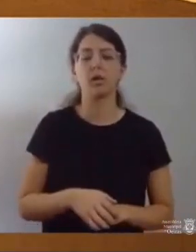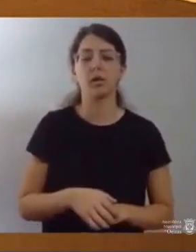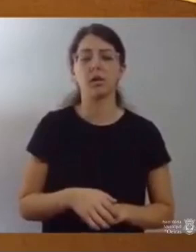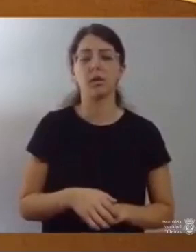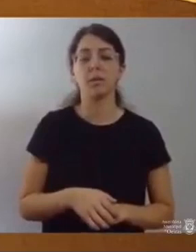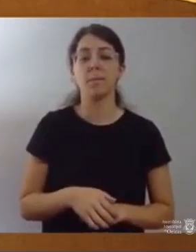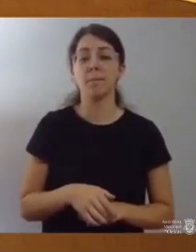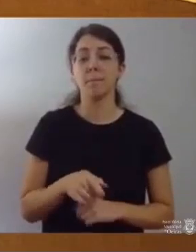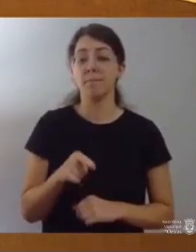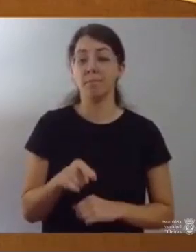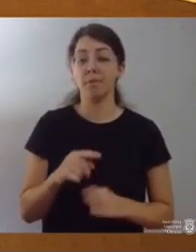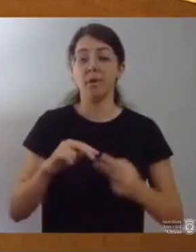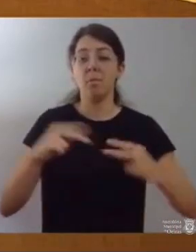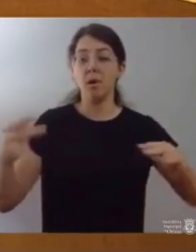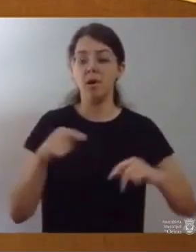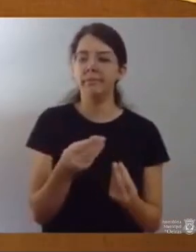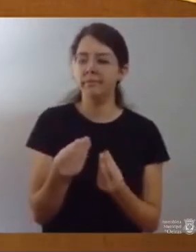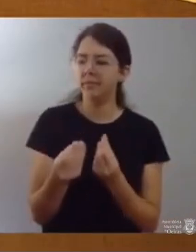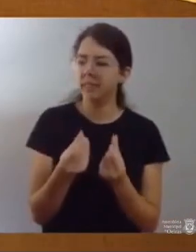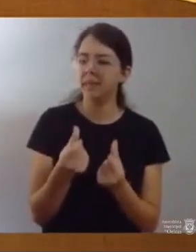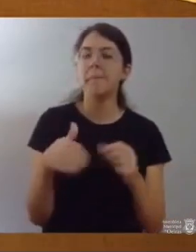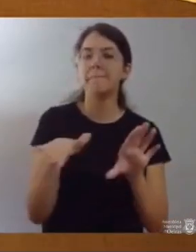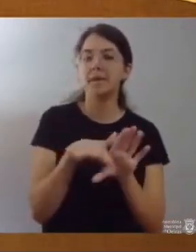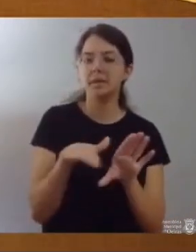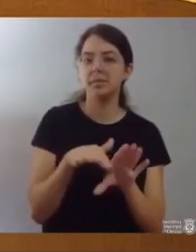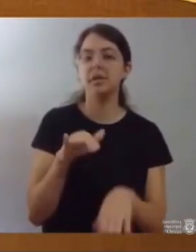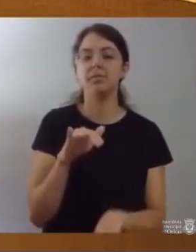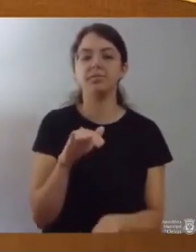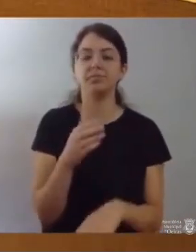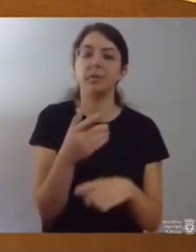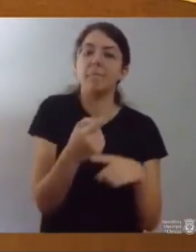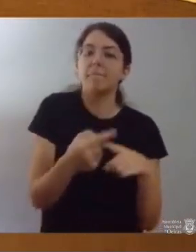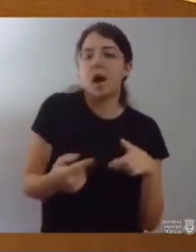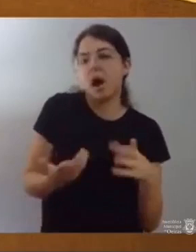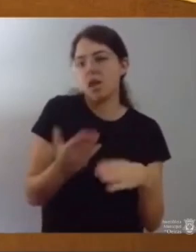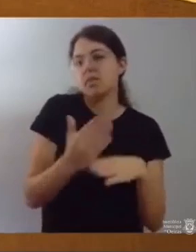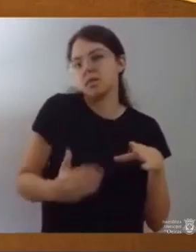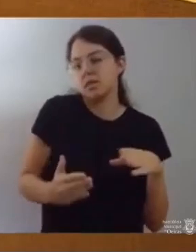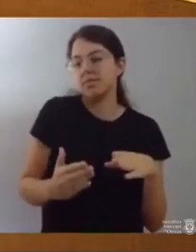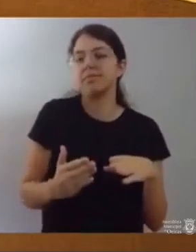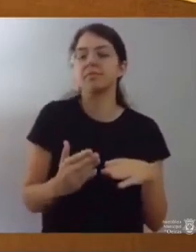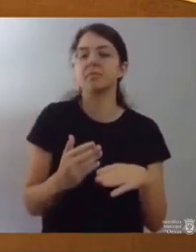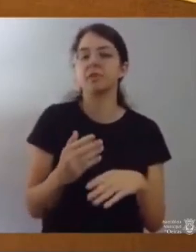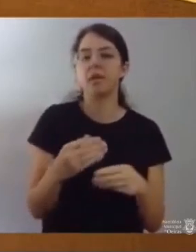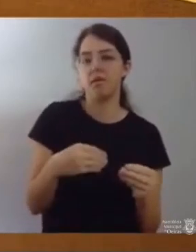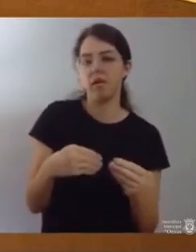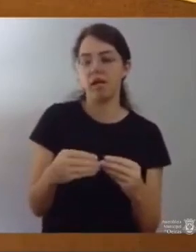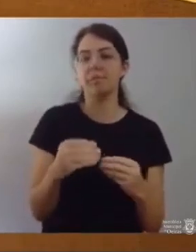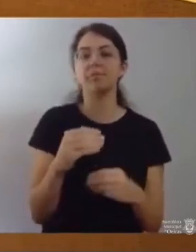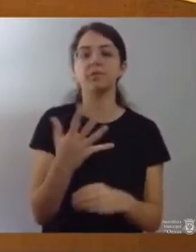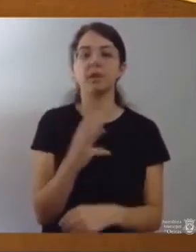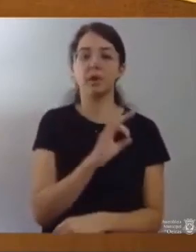os municípios devem prescindir de uma parte da participação municipal variável dos 5%